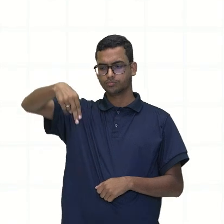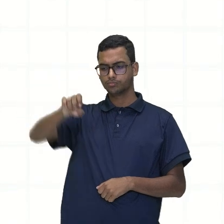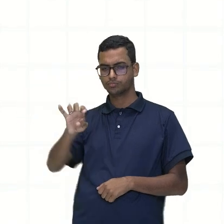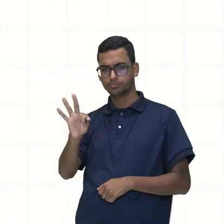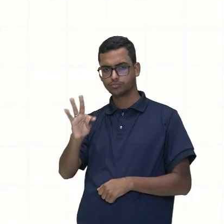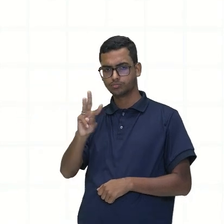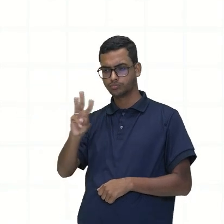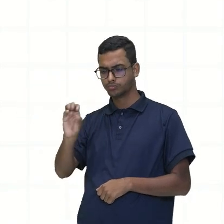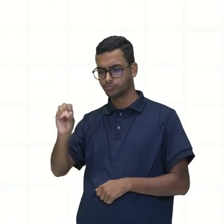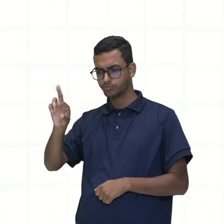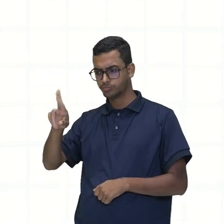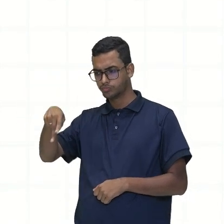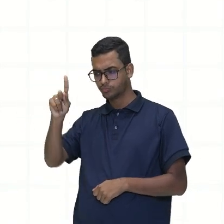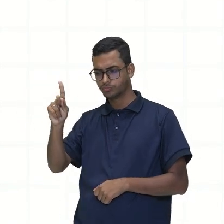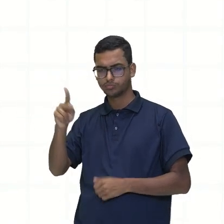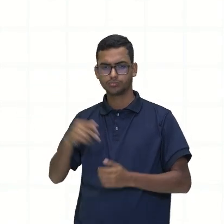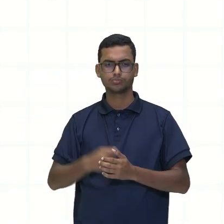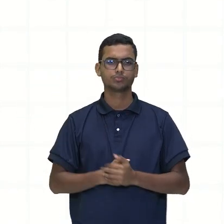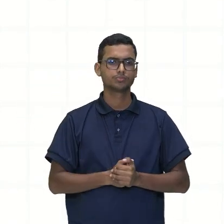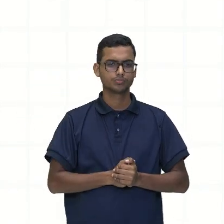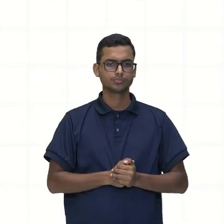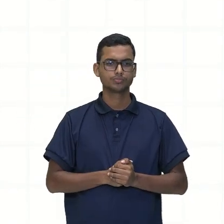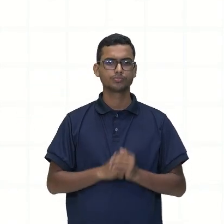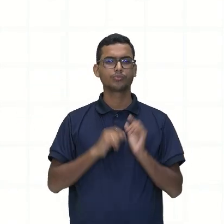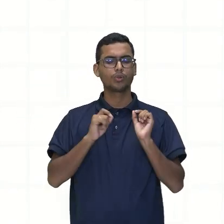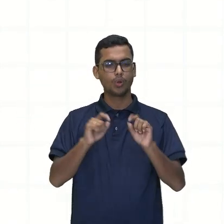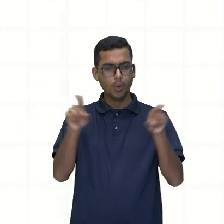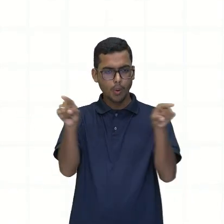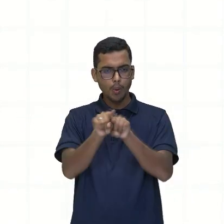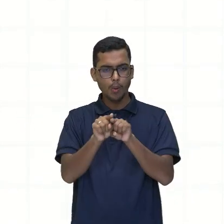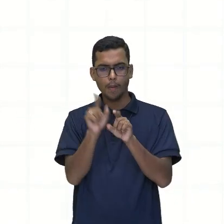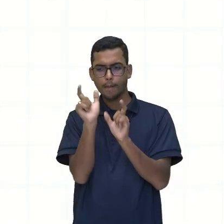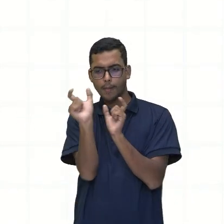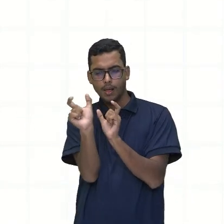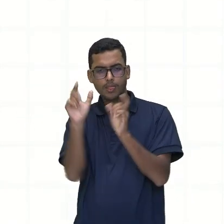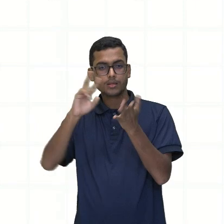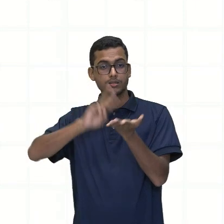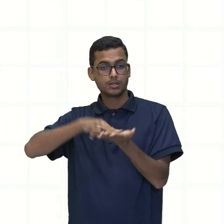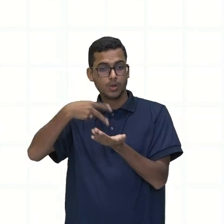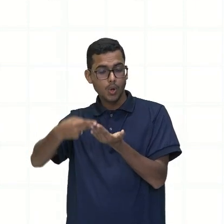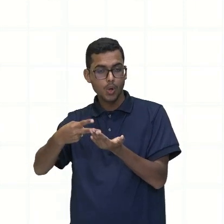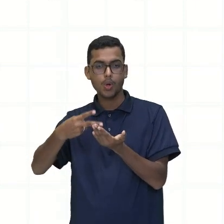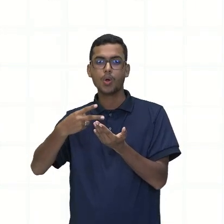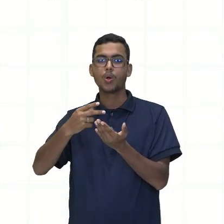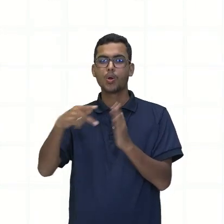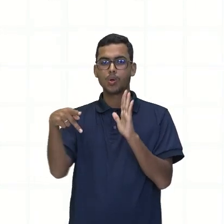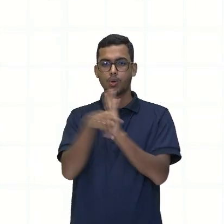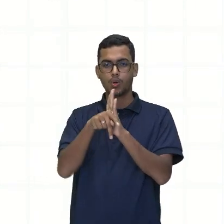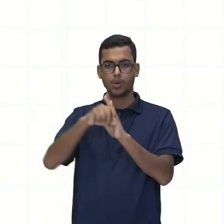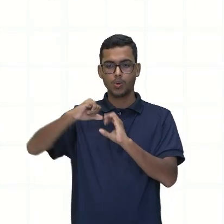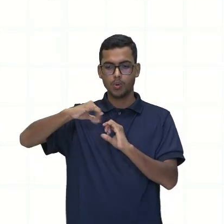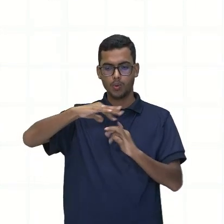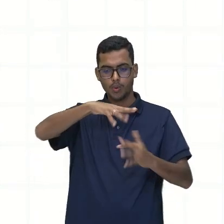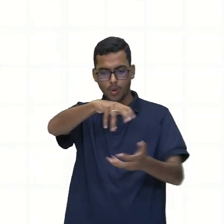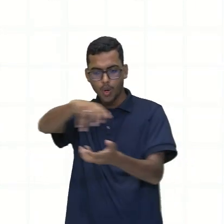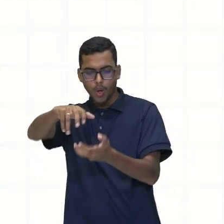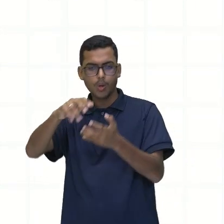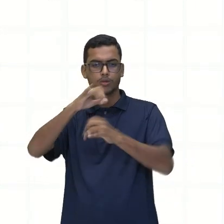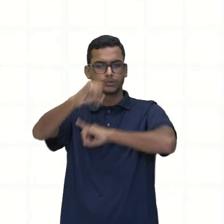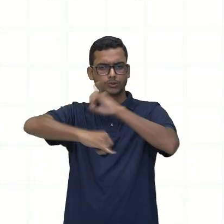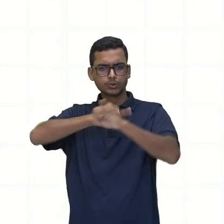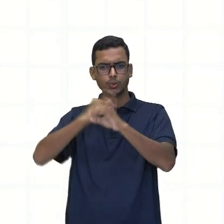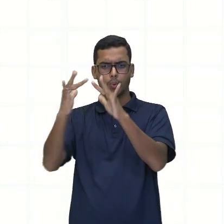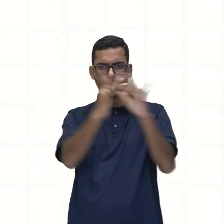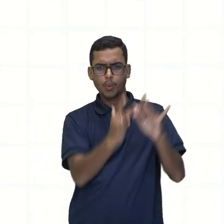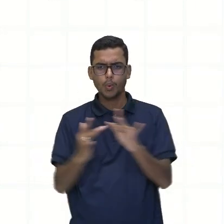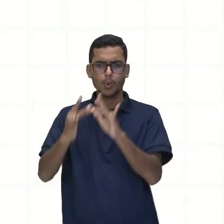Network é rede, né? Rede o quê? Global. Olha aí a nossa palavra cognata, né? Comprising billions of computers.